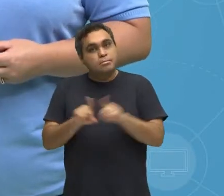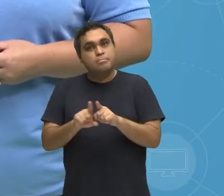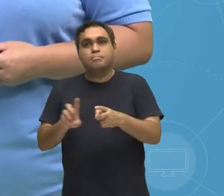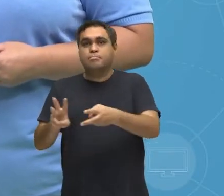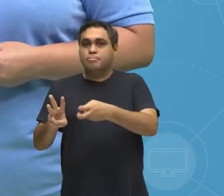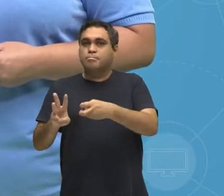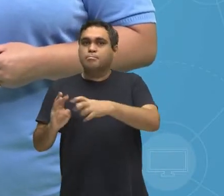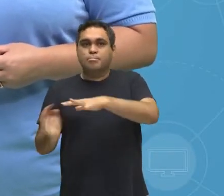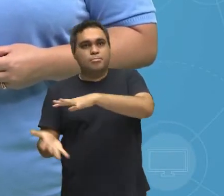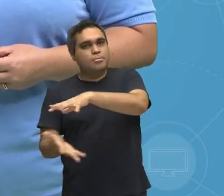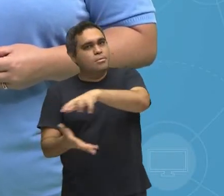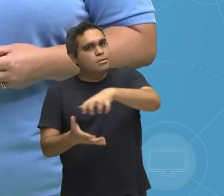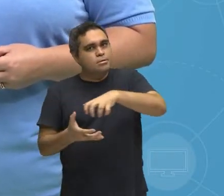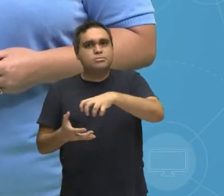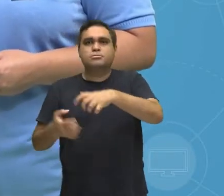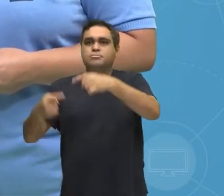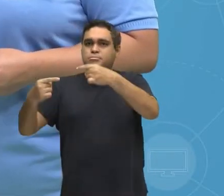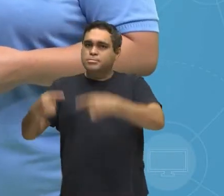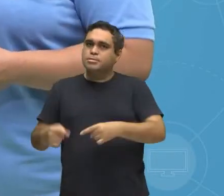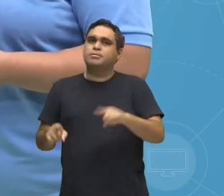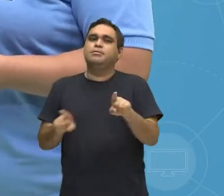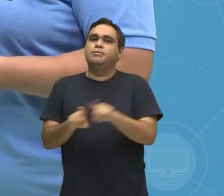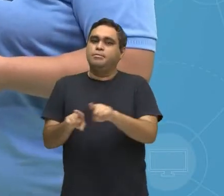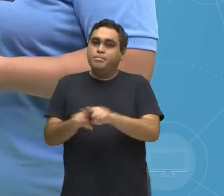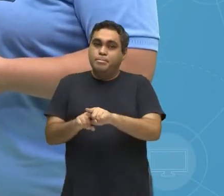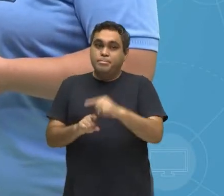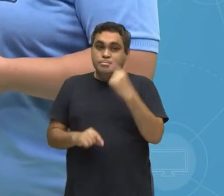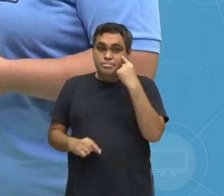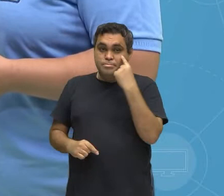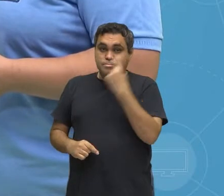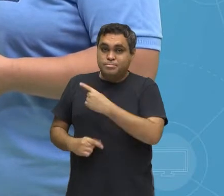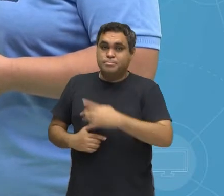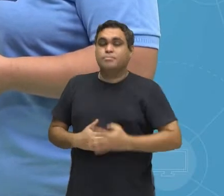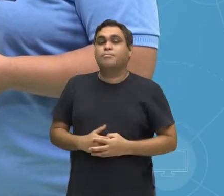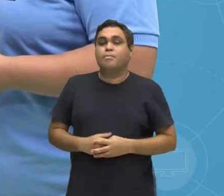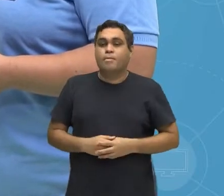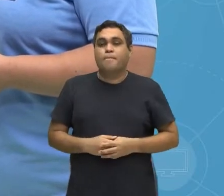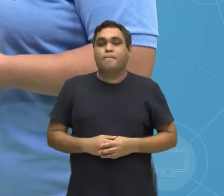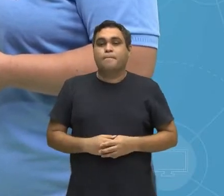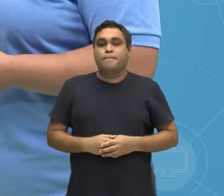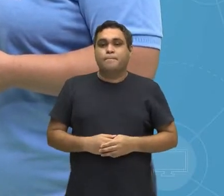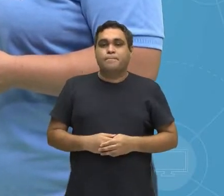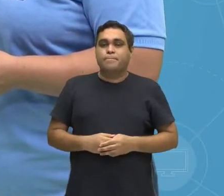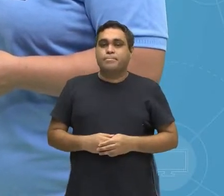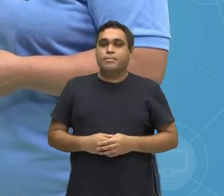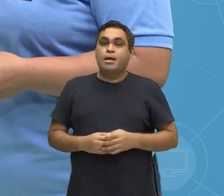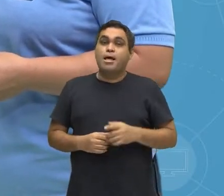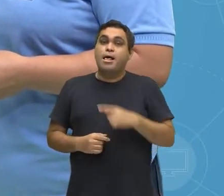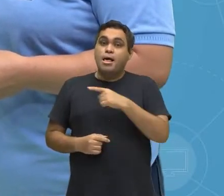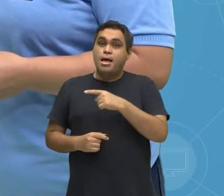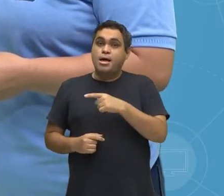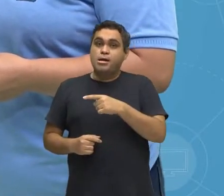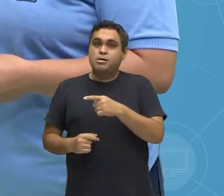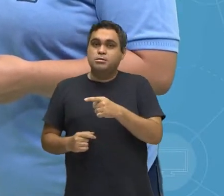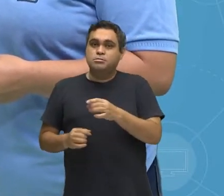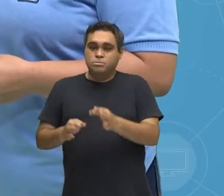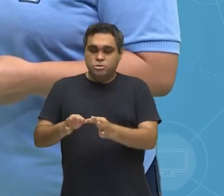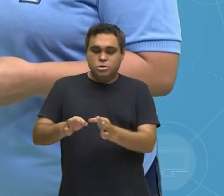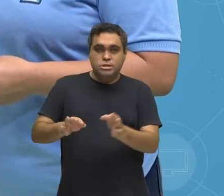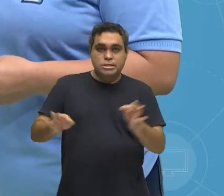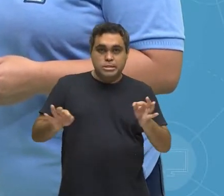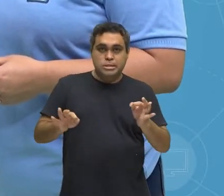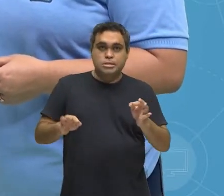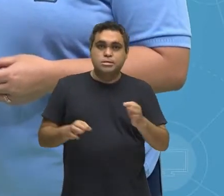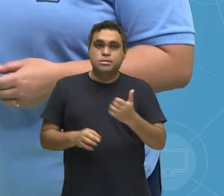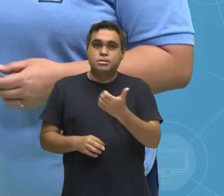Mundiais dos Povos Indígenas. E o atletismo, essa prova aqui, ela é de 100 metros. Cada